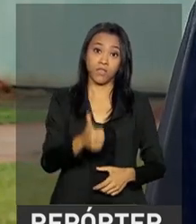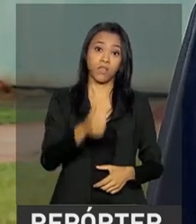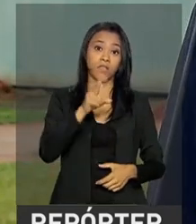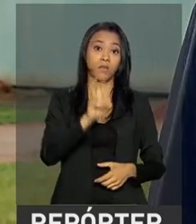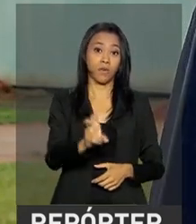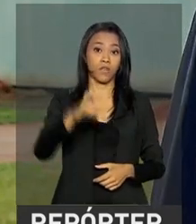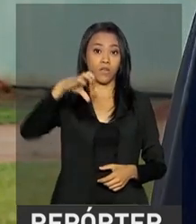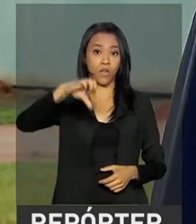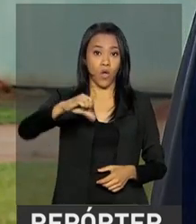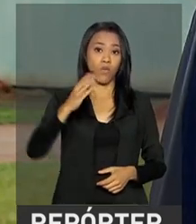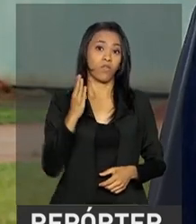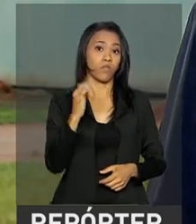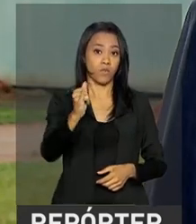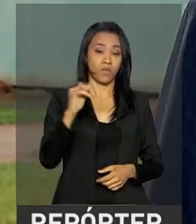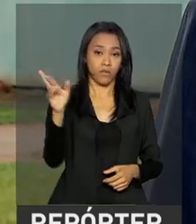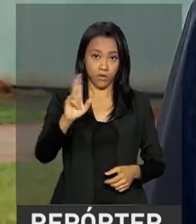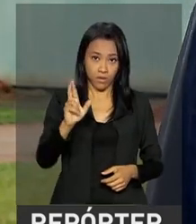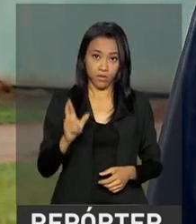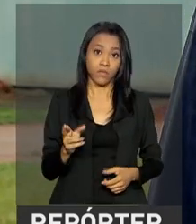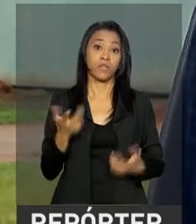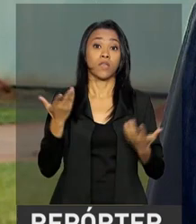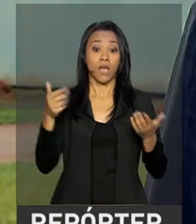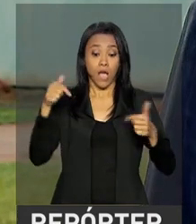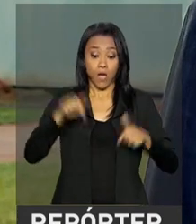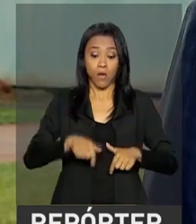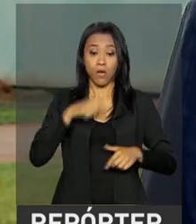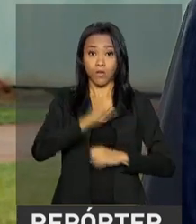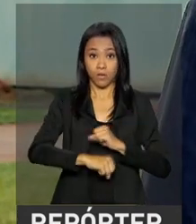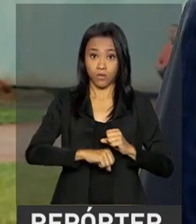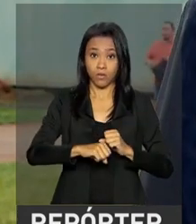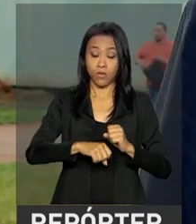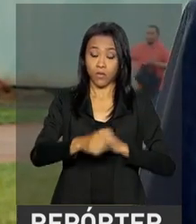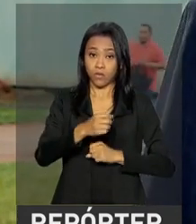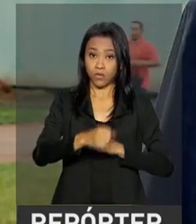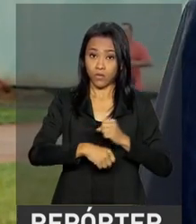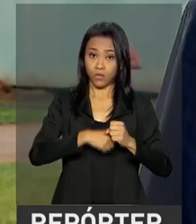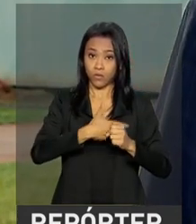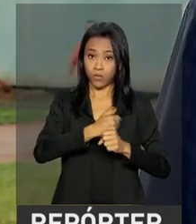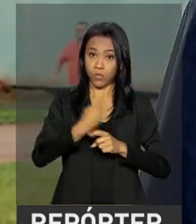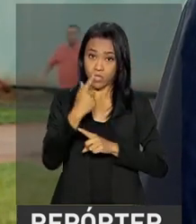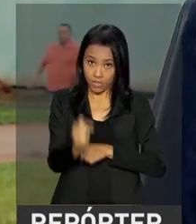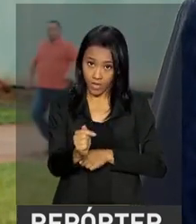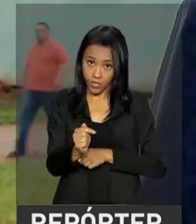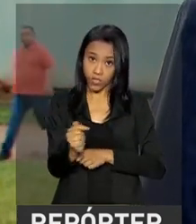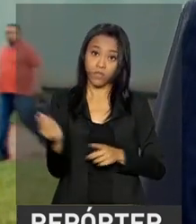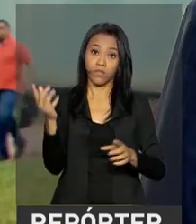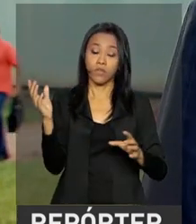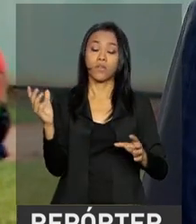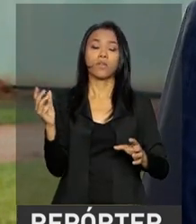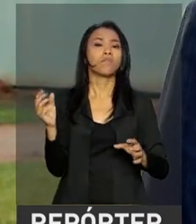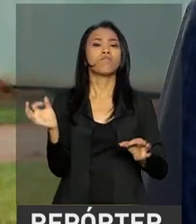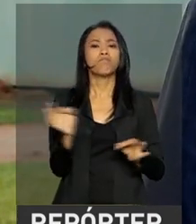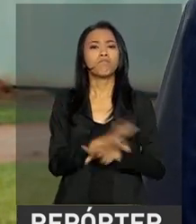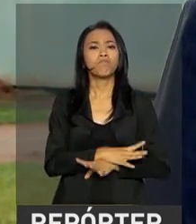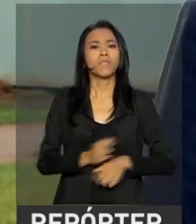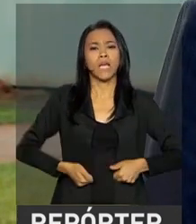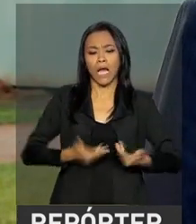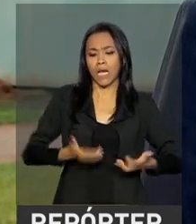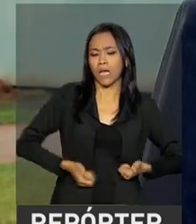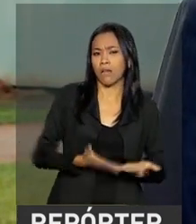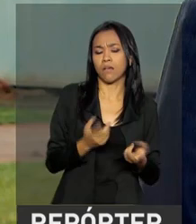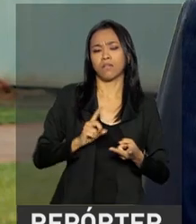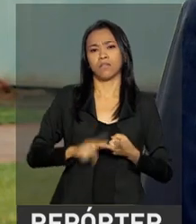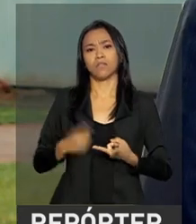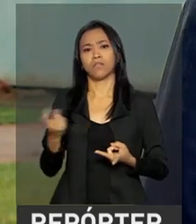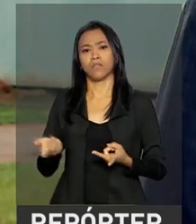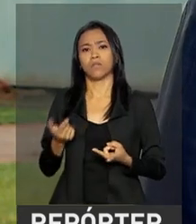159 bilhões de reais. Fechou 2017 com saldo negativo nas contas públicas, despesas maiores do que